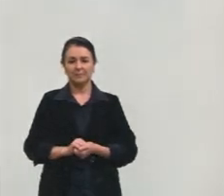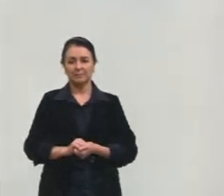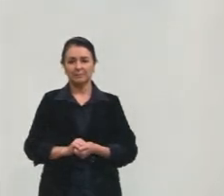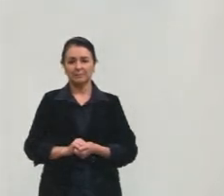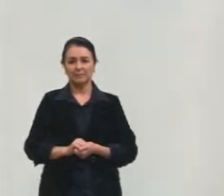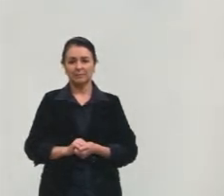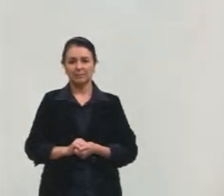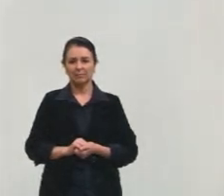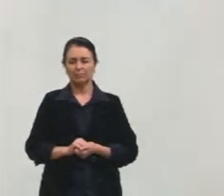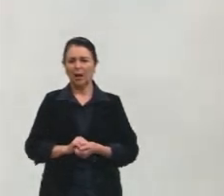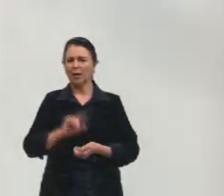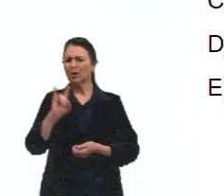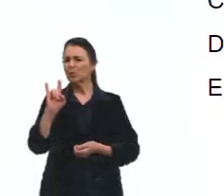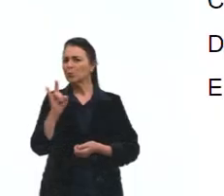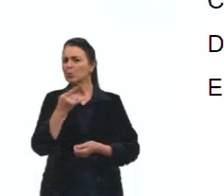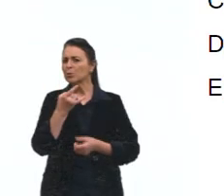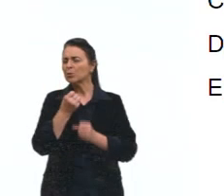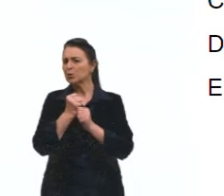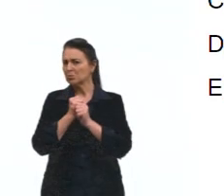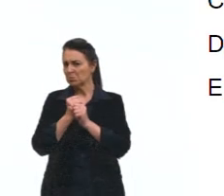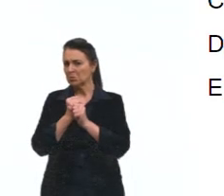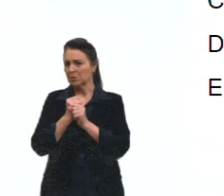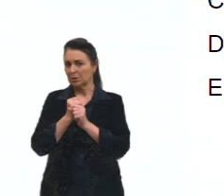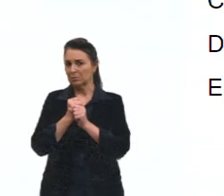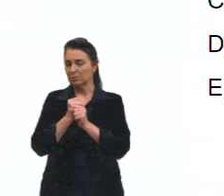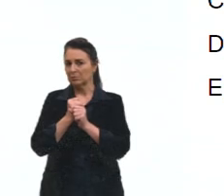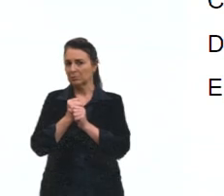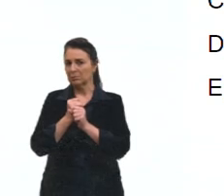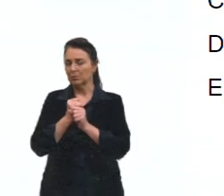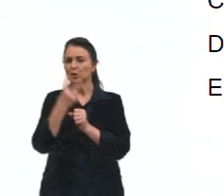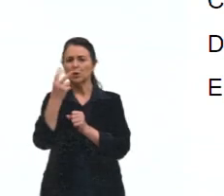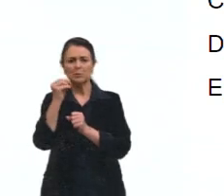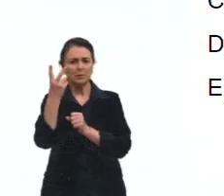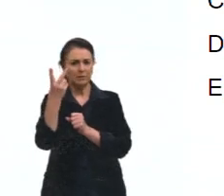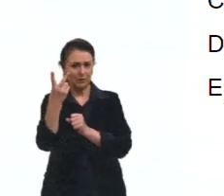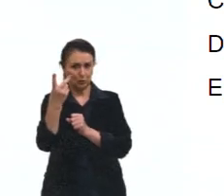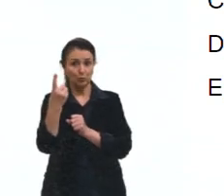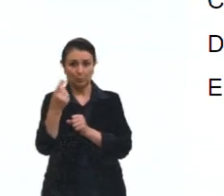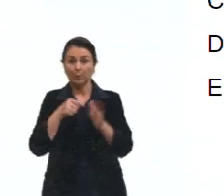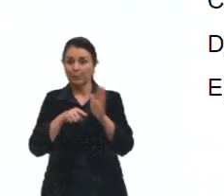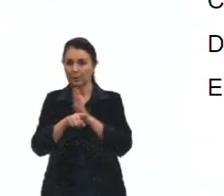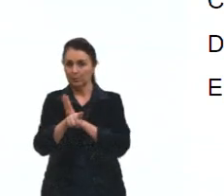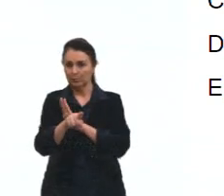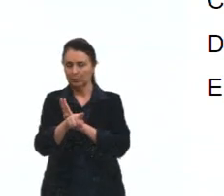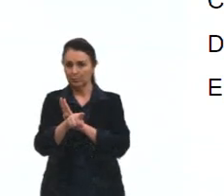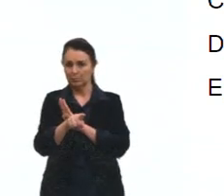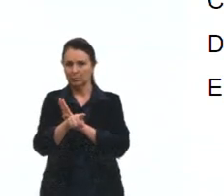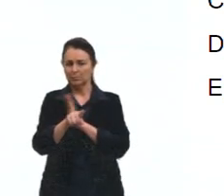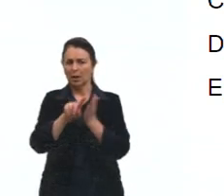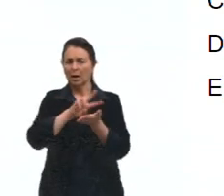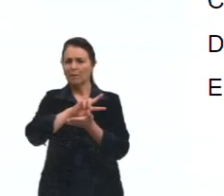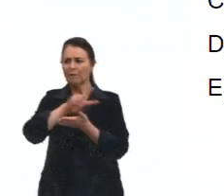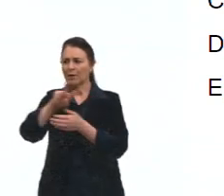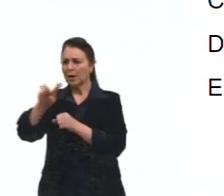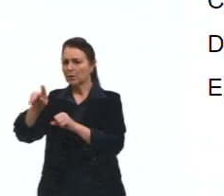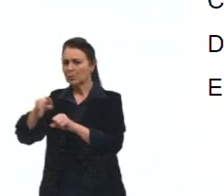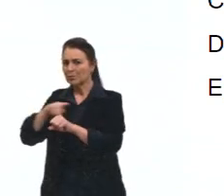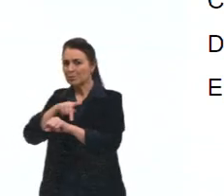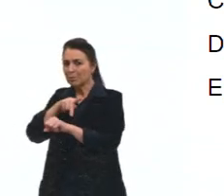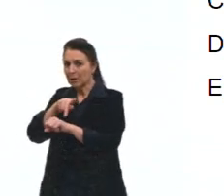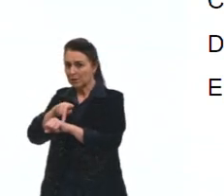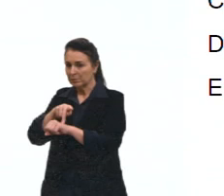as últimas décadas são aí nem 2021 nas últimas décadas vários países